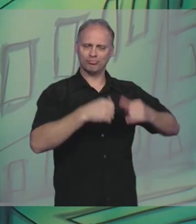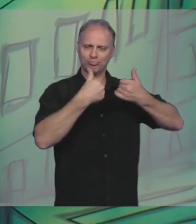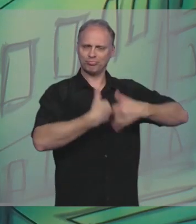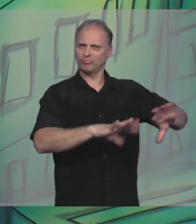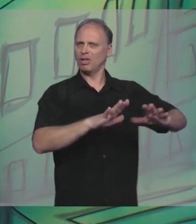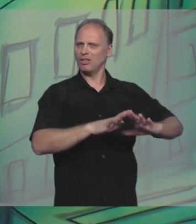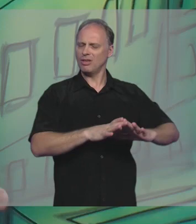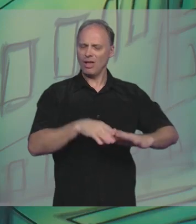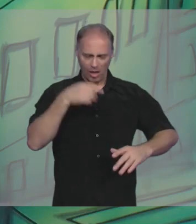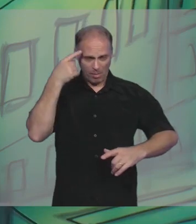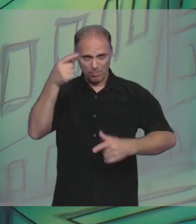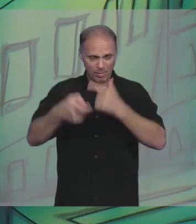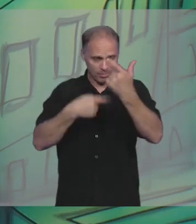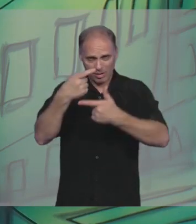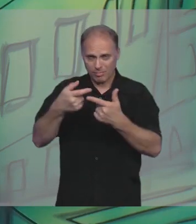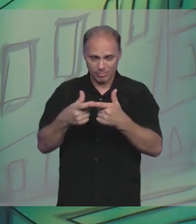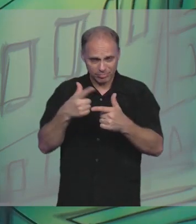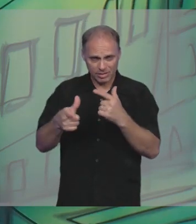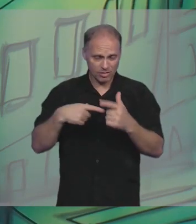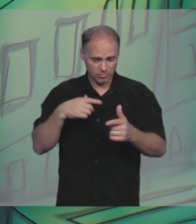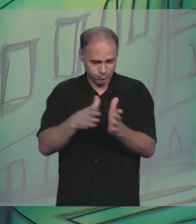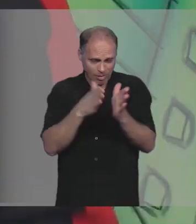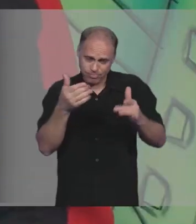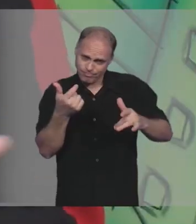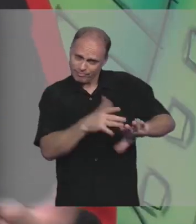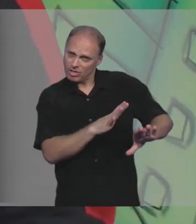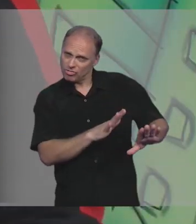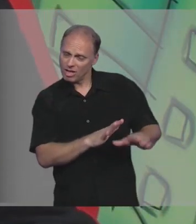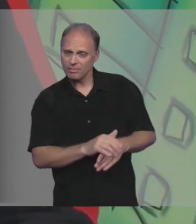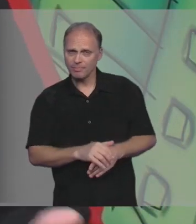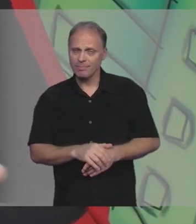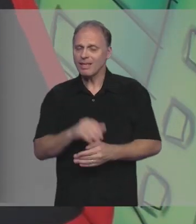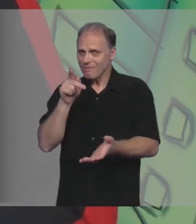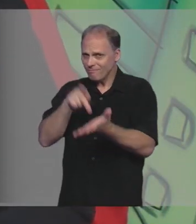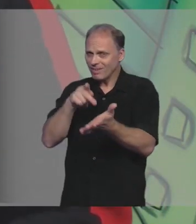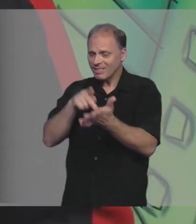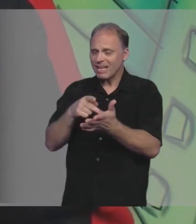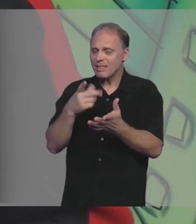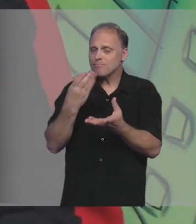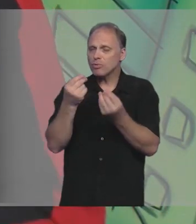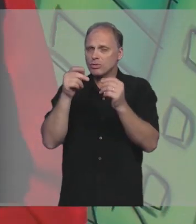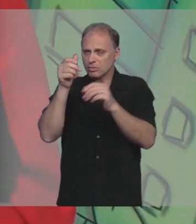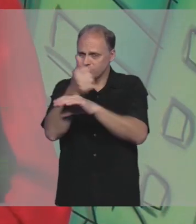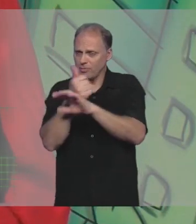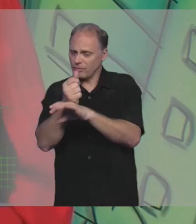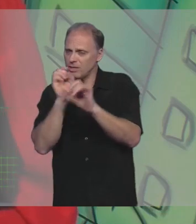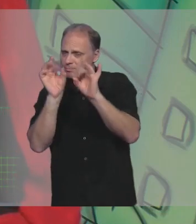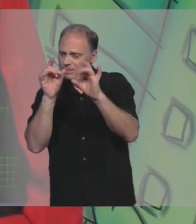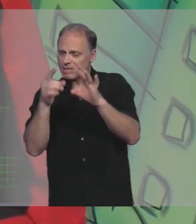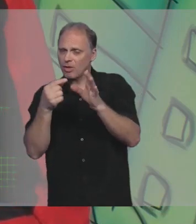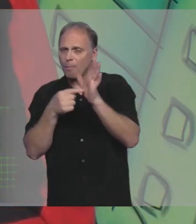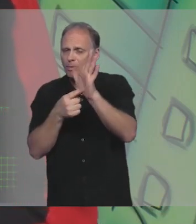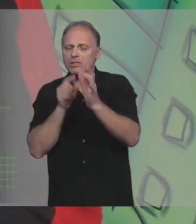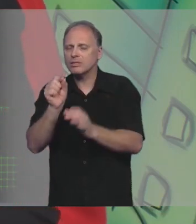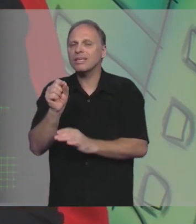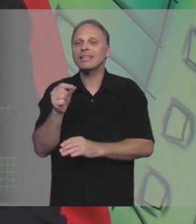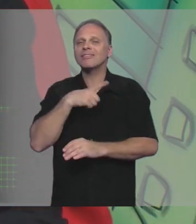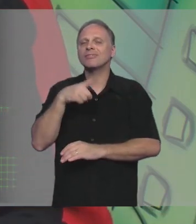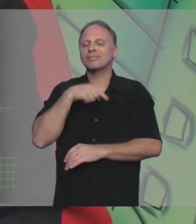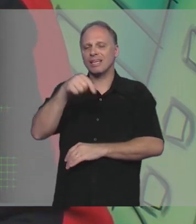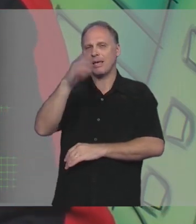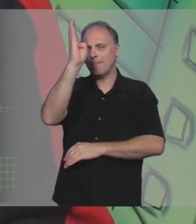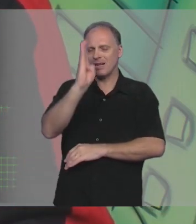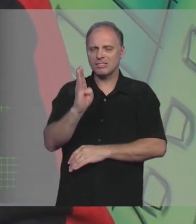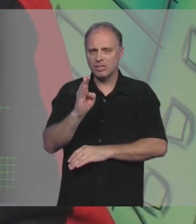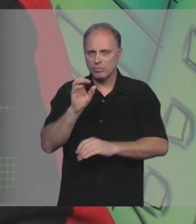ser prejudicados, que são os mais pobres. Exatamente. Então, há muitos especialistas apontando que nós teremos uma educação